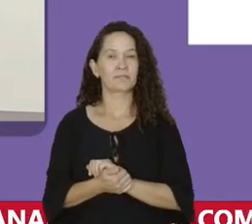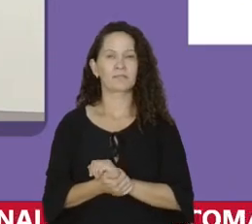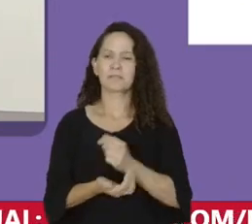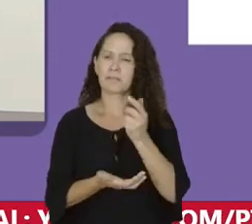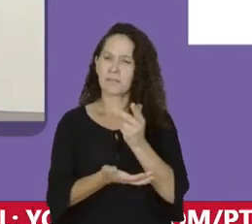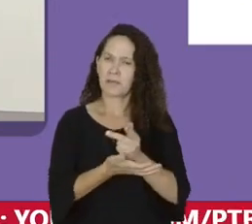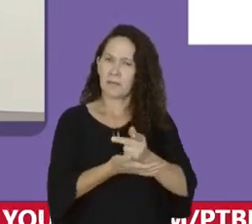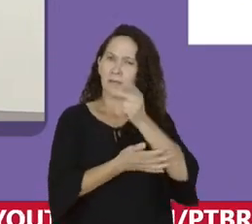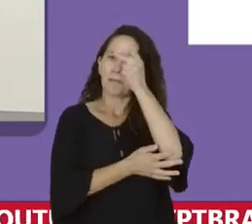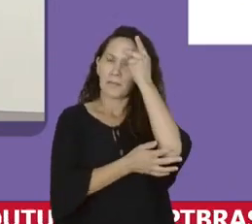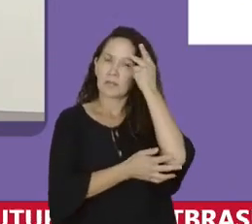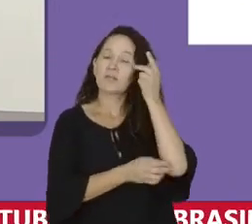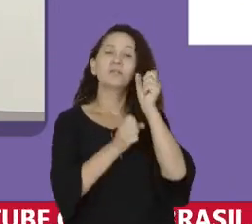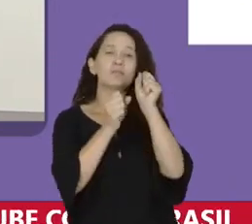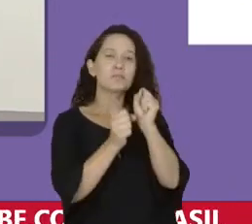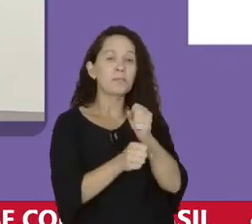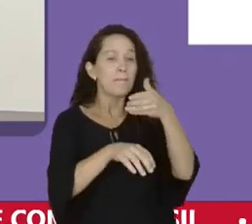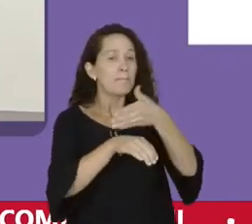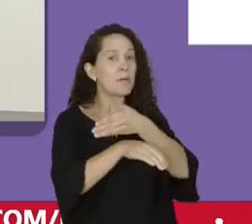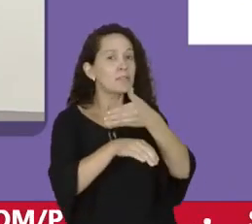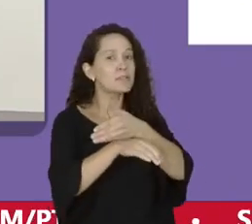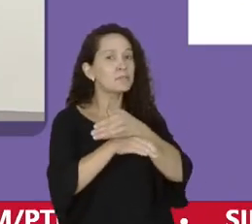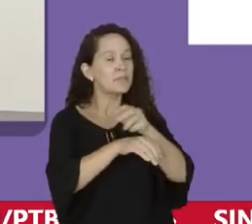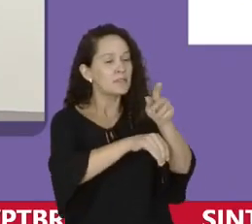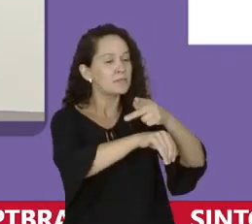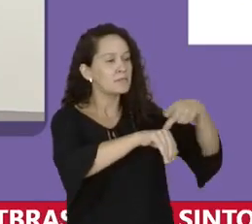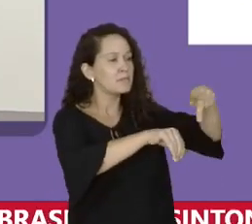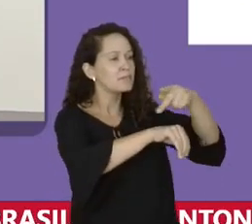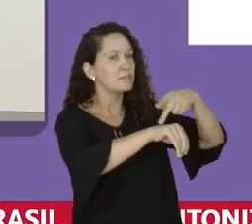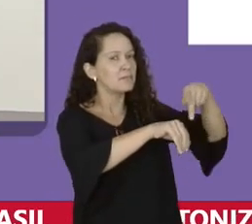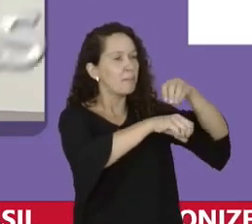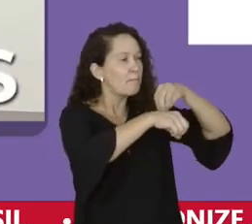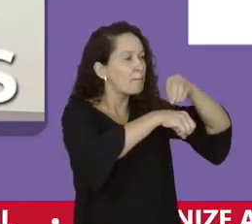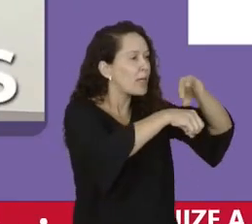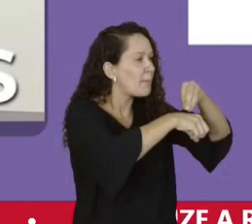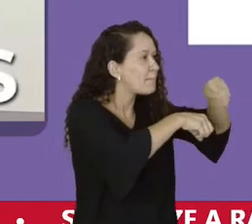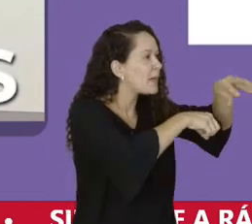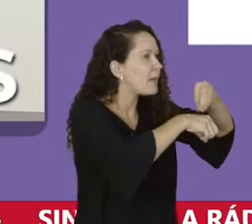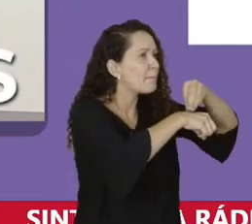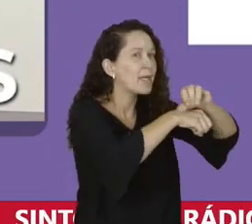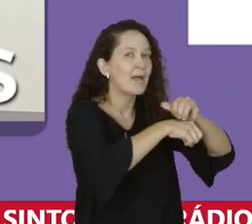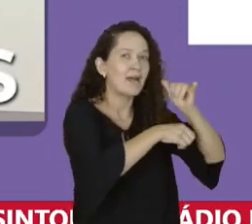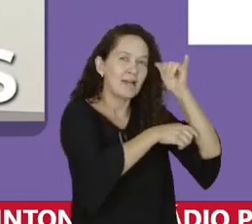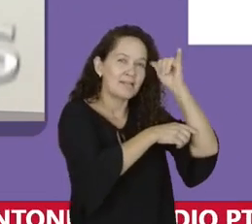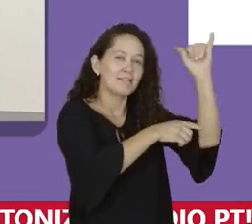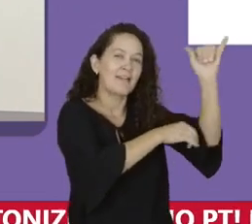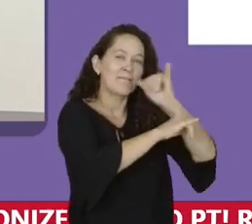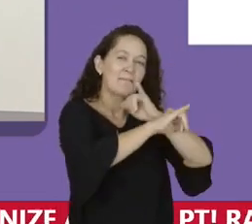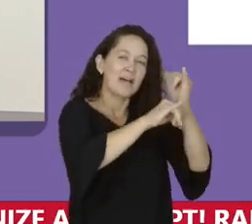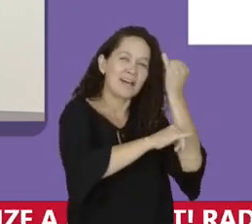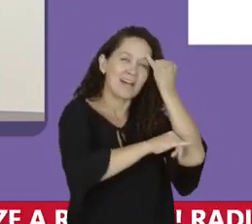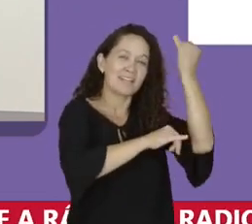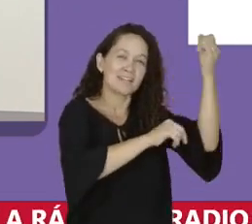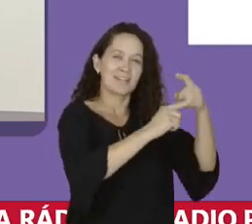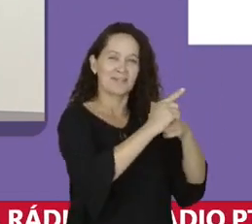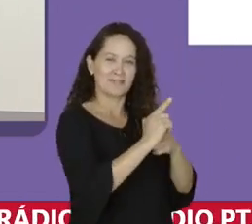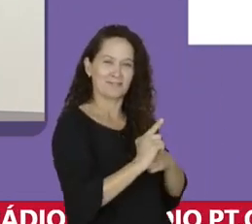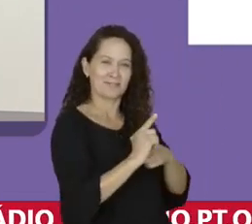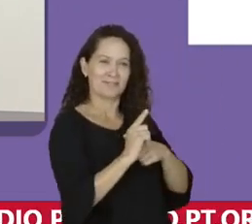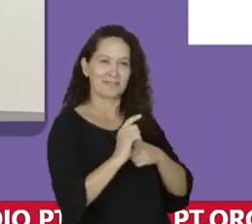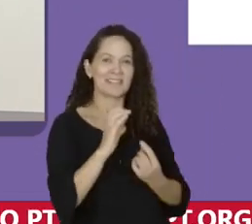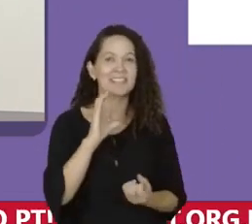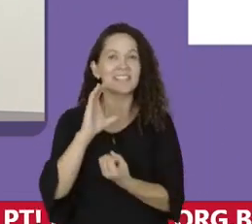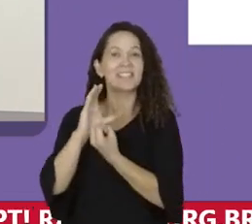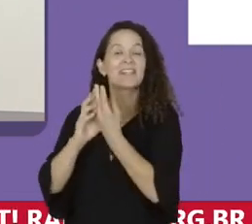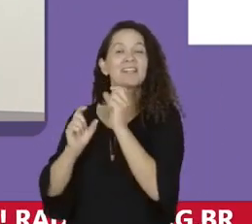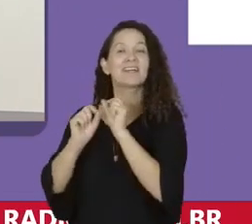muitas pessoas poderiam se infiltrar nos países para difundir as ideias comunistas. E dessa maneira eles construíram uma